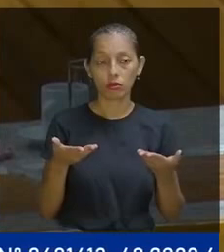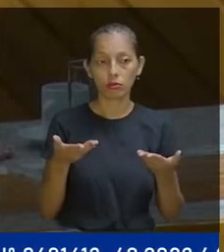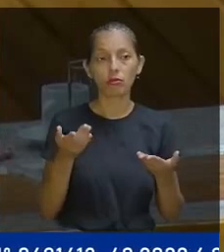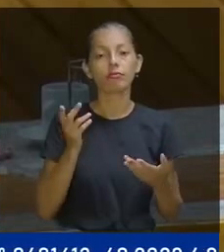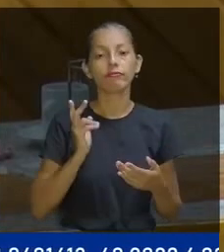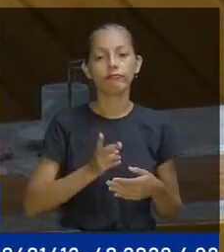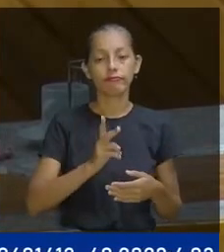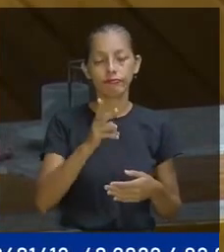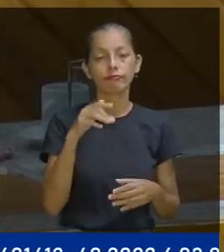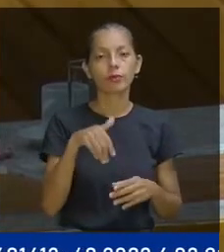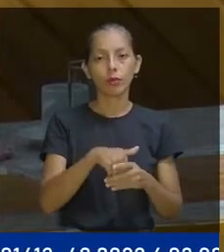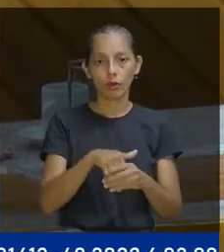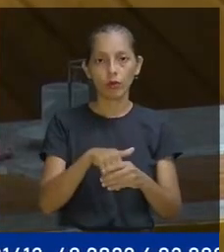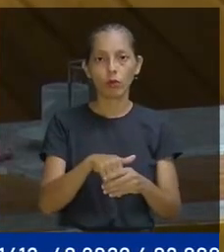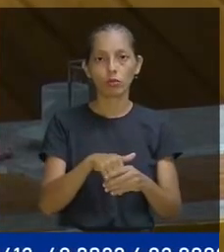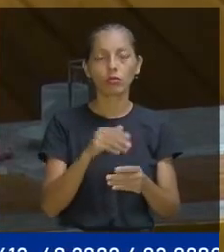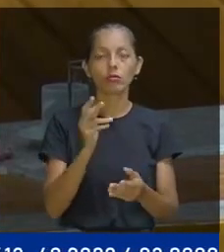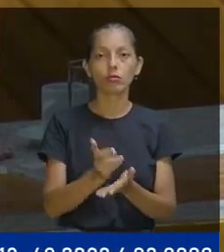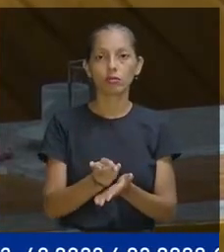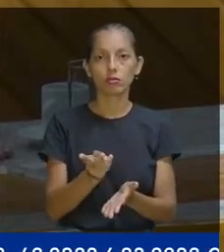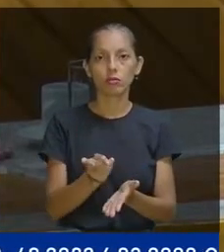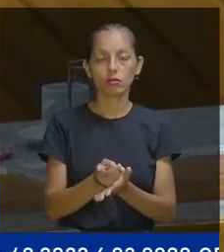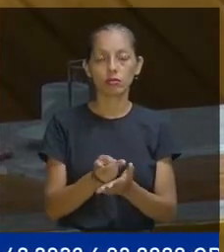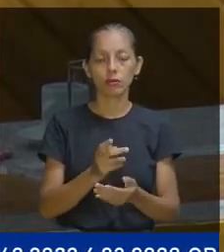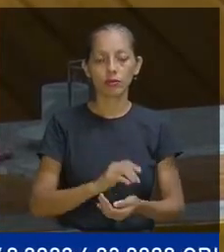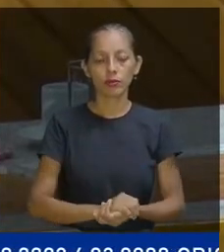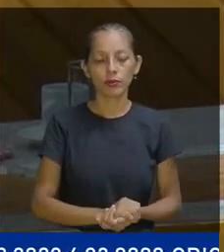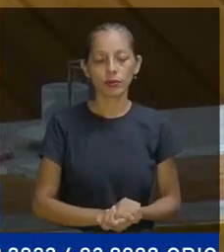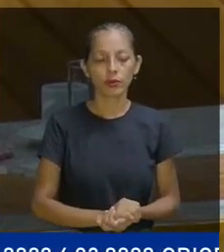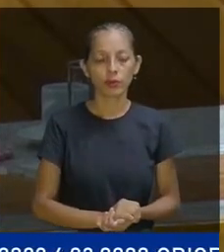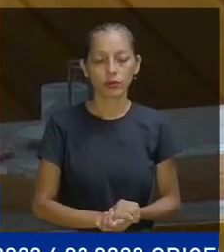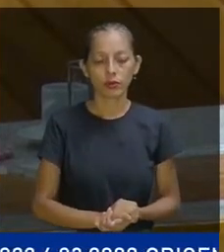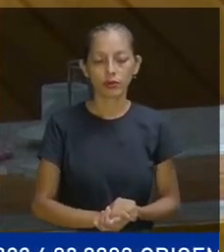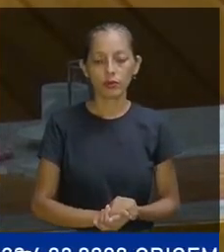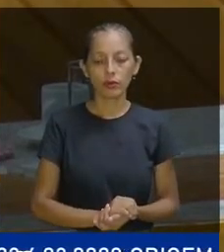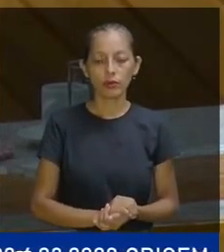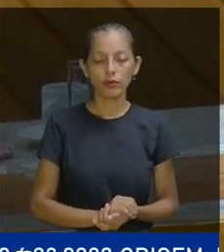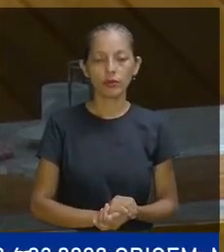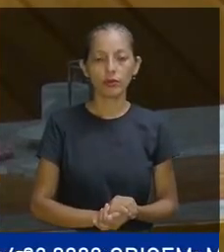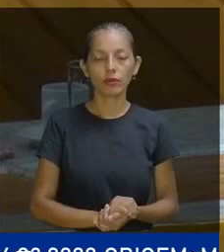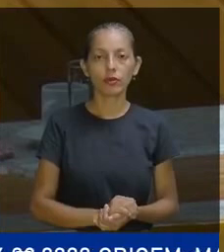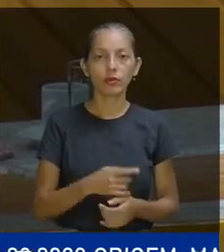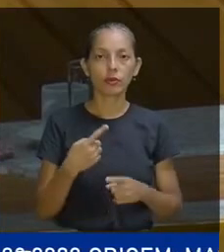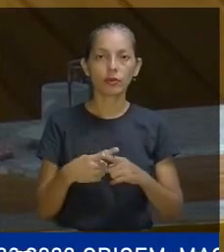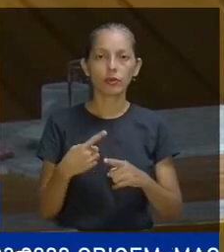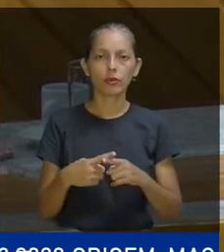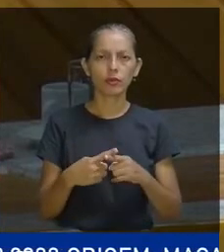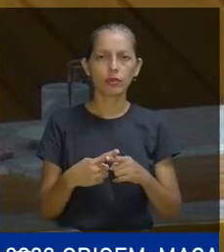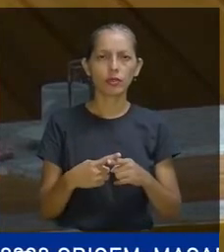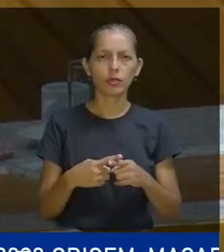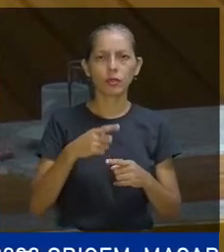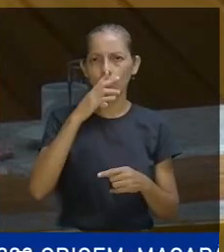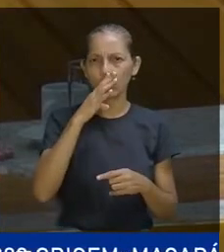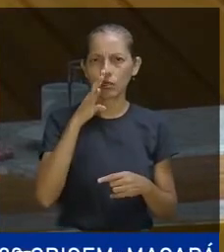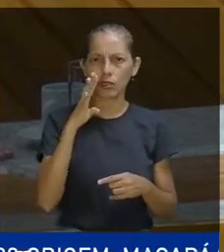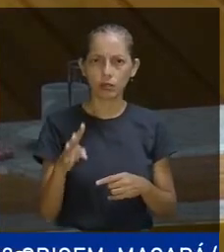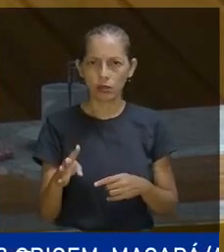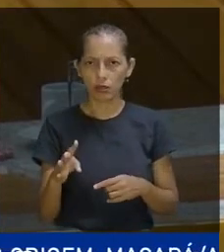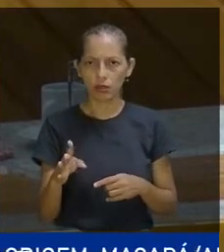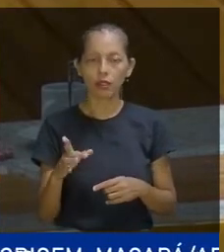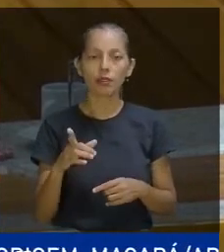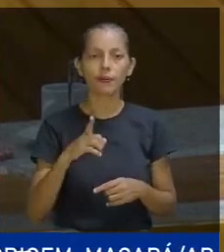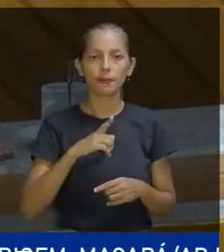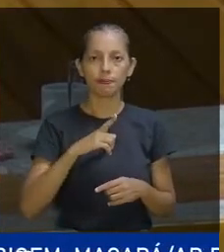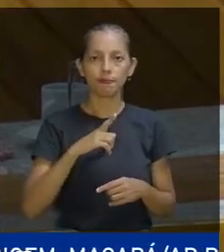razão, porque o que a parte recorrente argumentou com relação